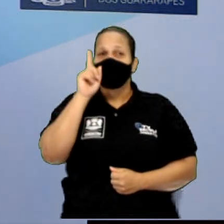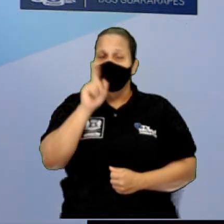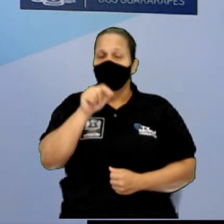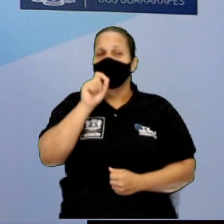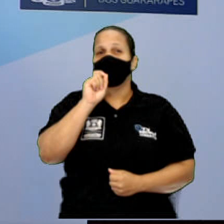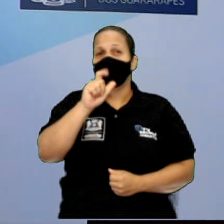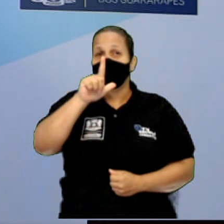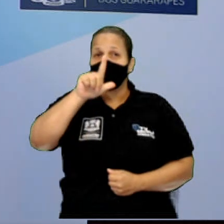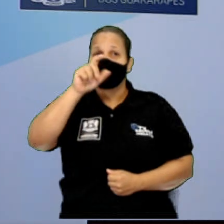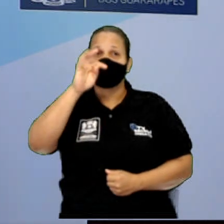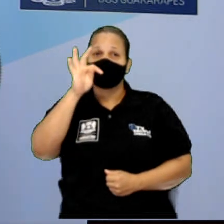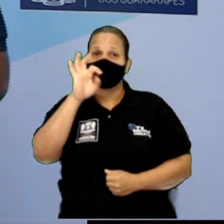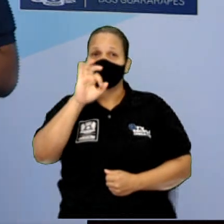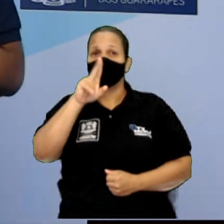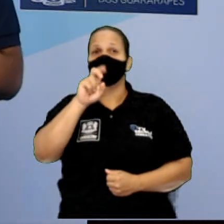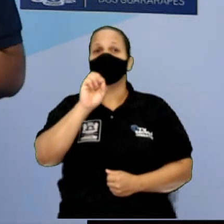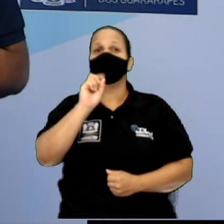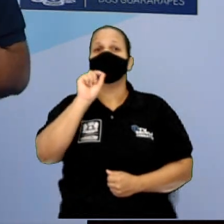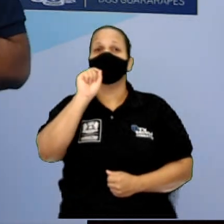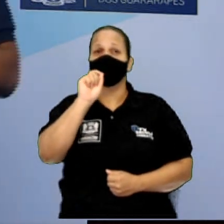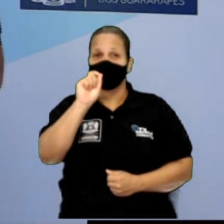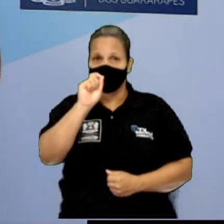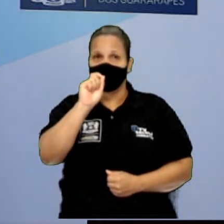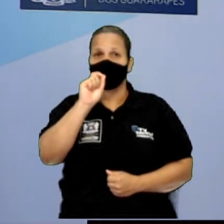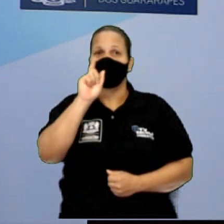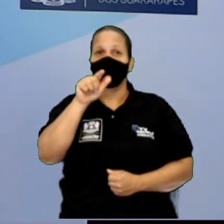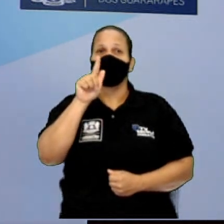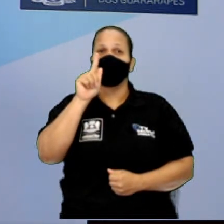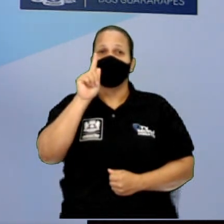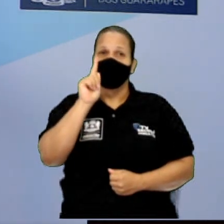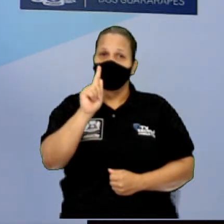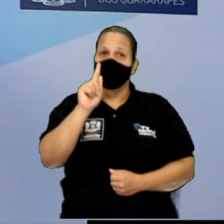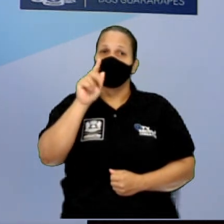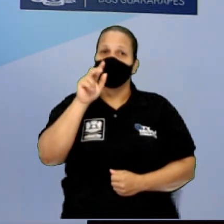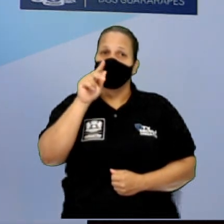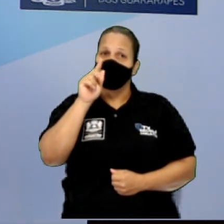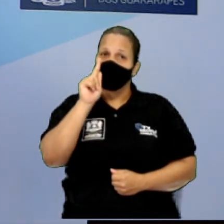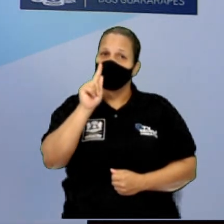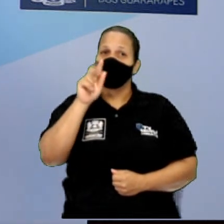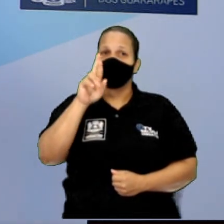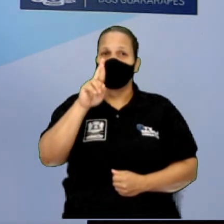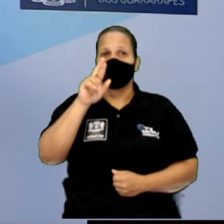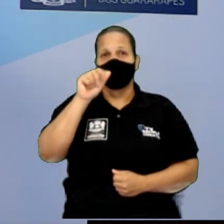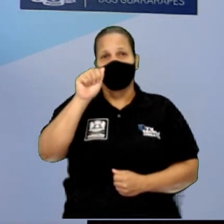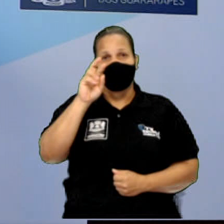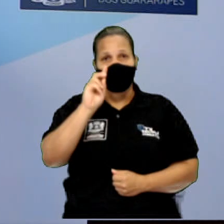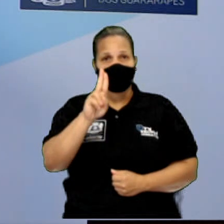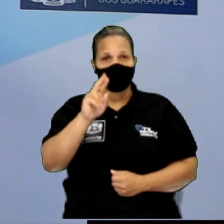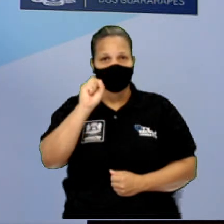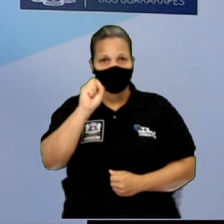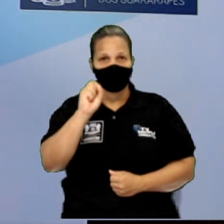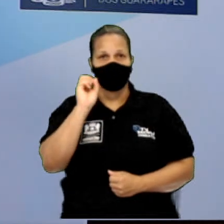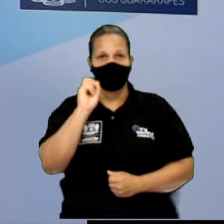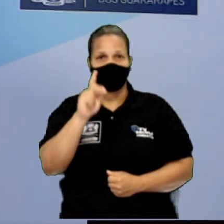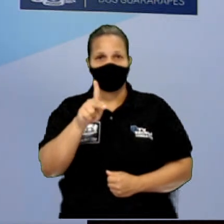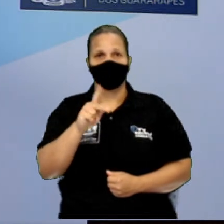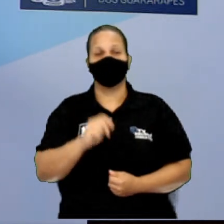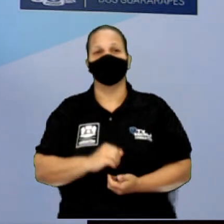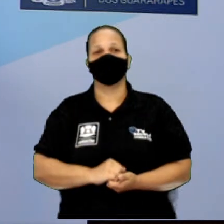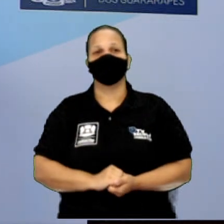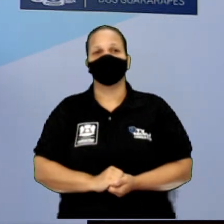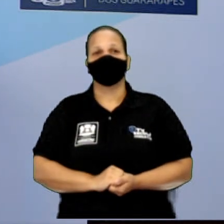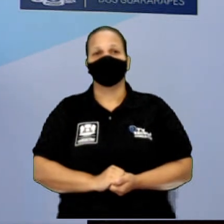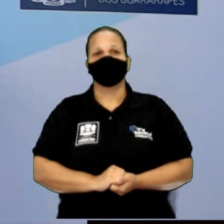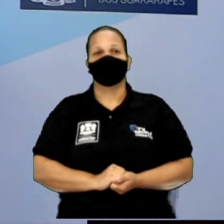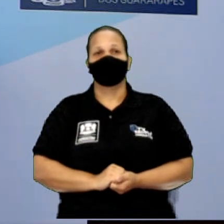latitude, a distância ela é medida em graus e ela pode variar do Equador, 0 até 90. Se está